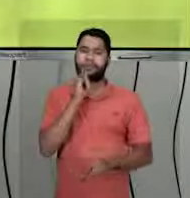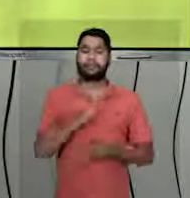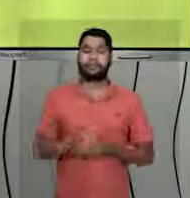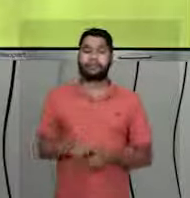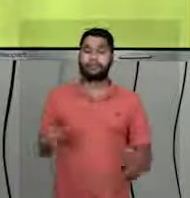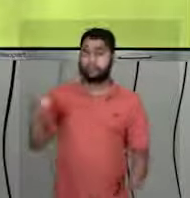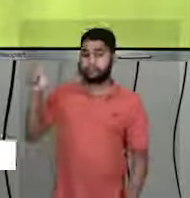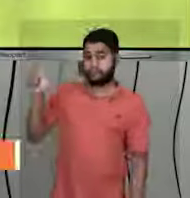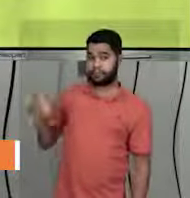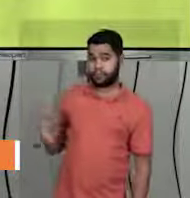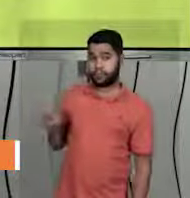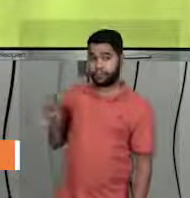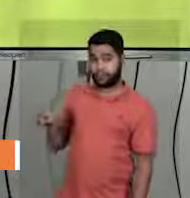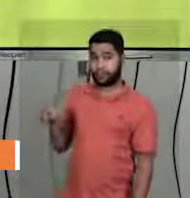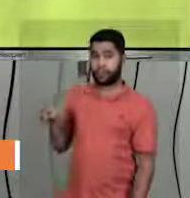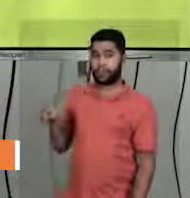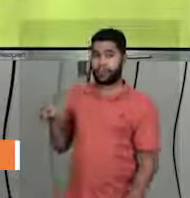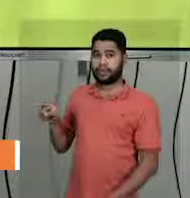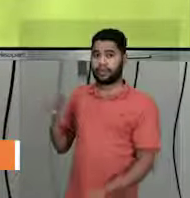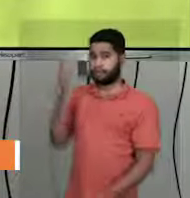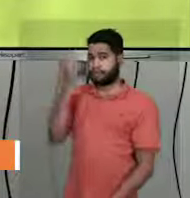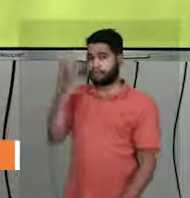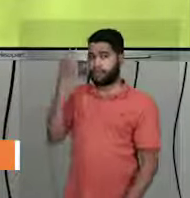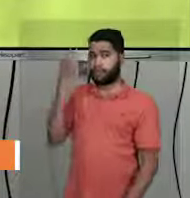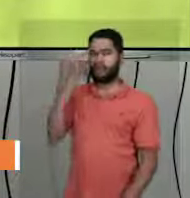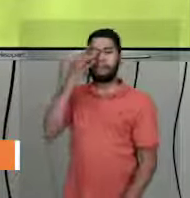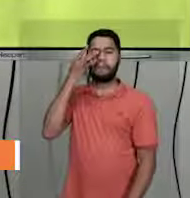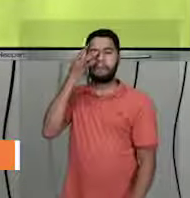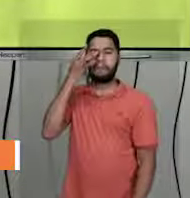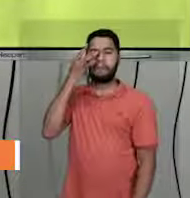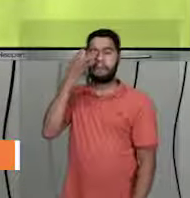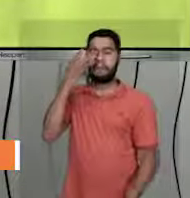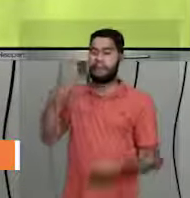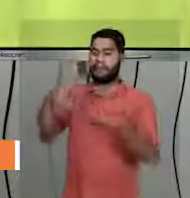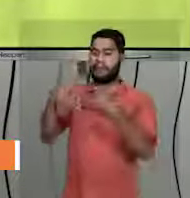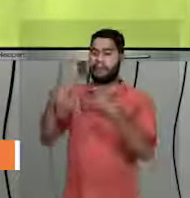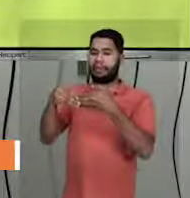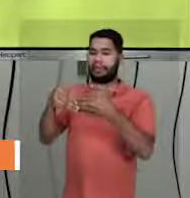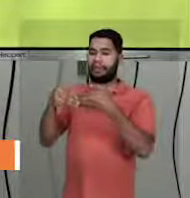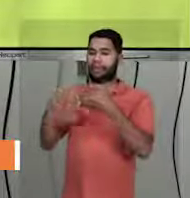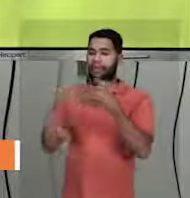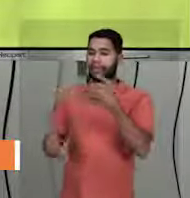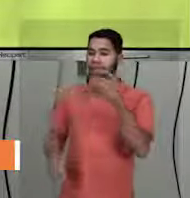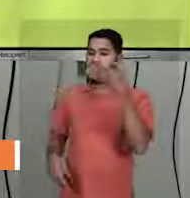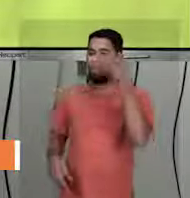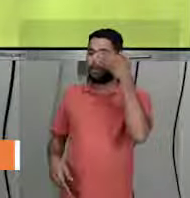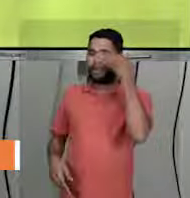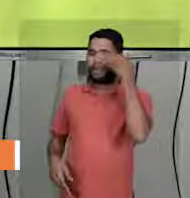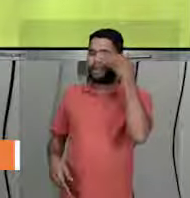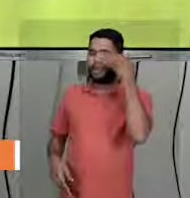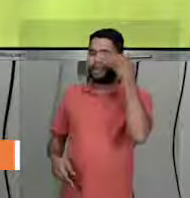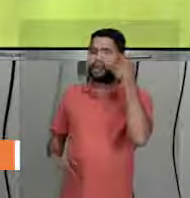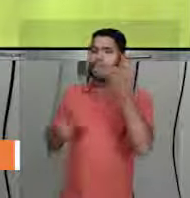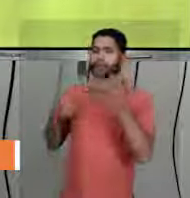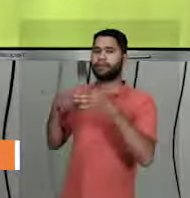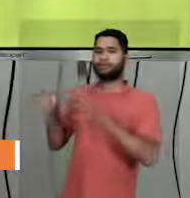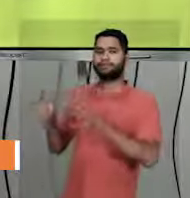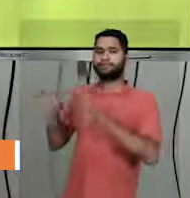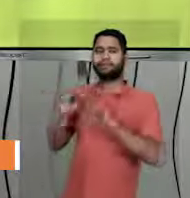pessoa está, né, com a conjuntivite, passa a mão no olho, pega na sua mão, ela não lavou a mão, depois coçou o olho e